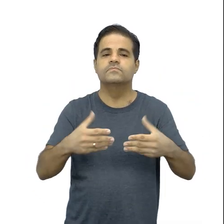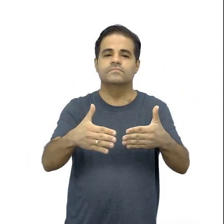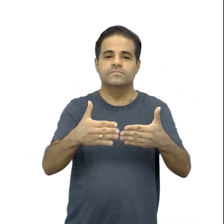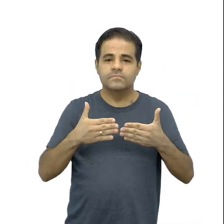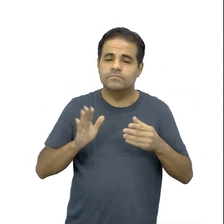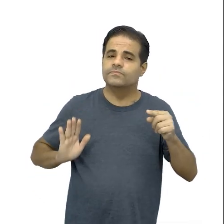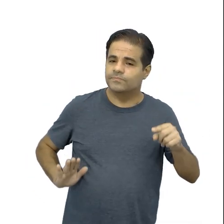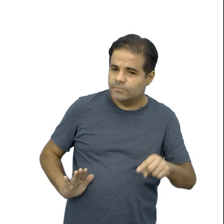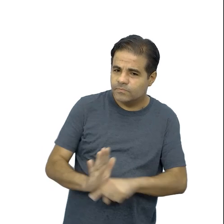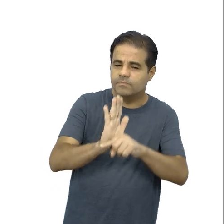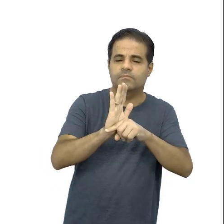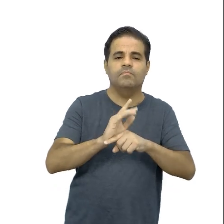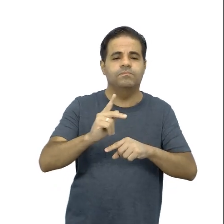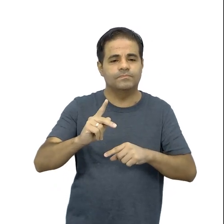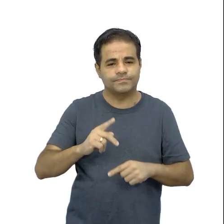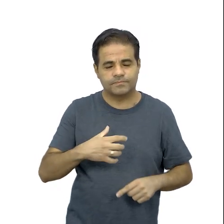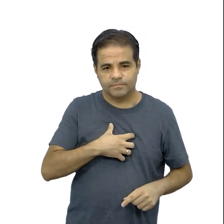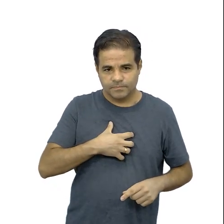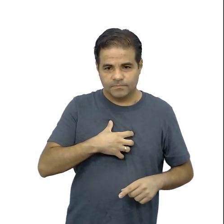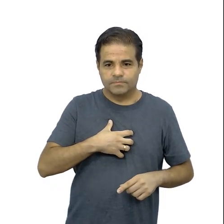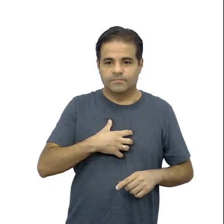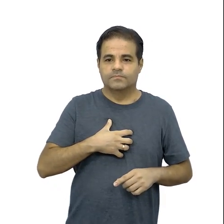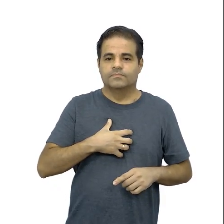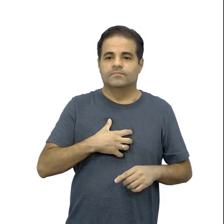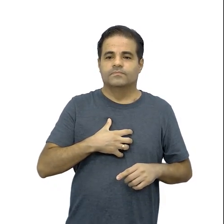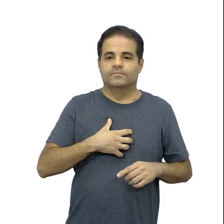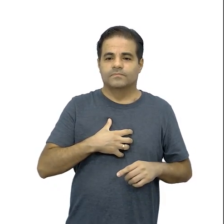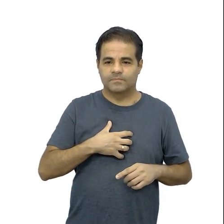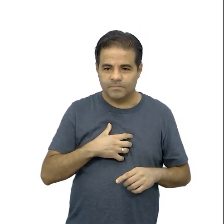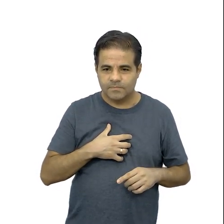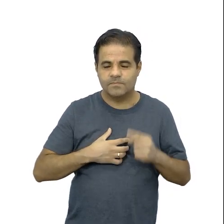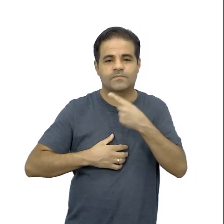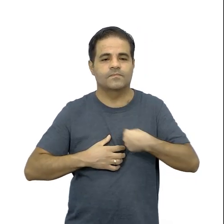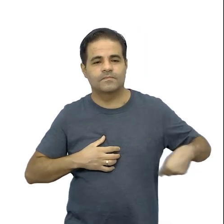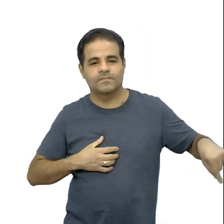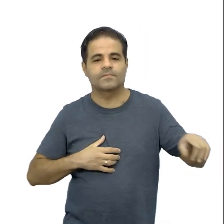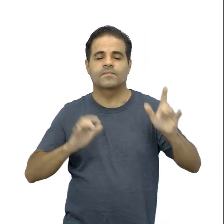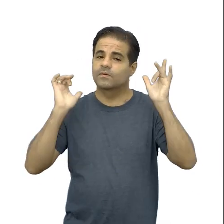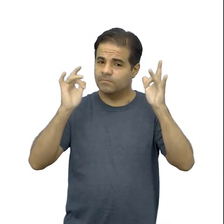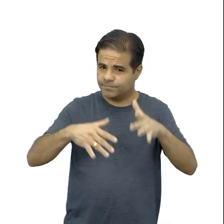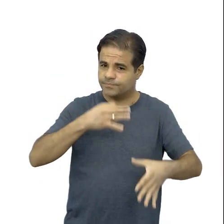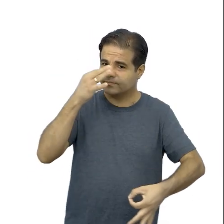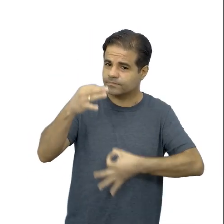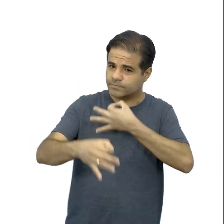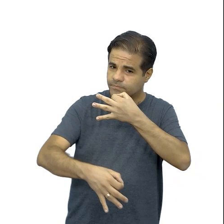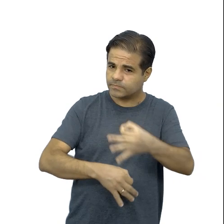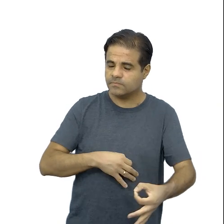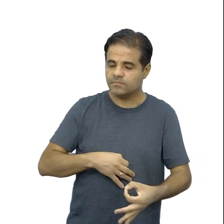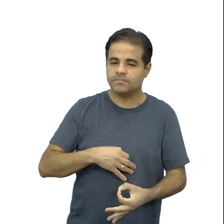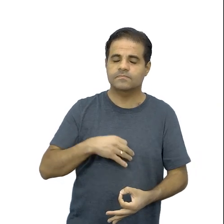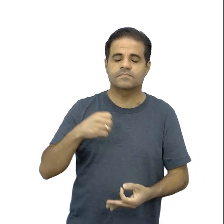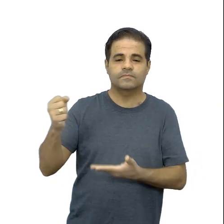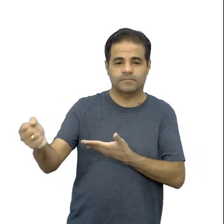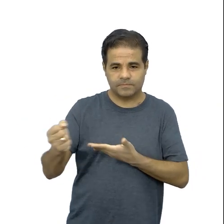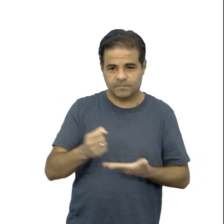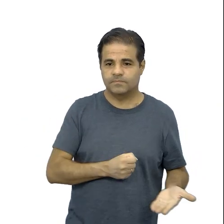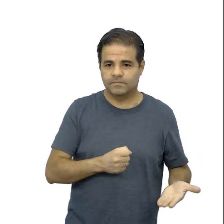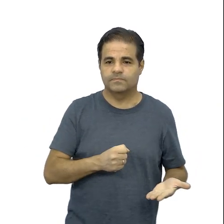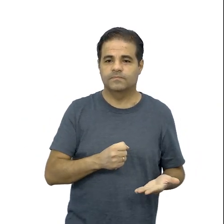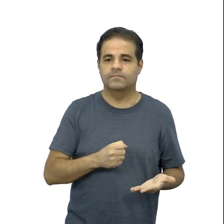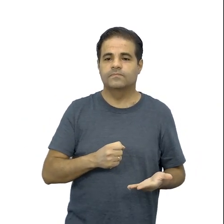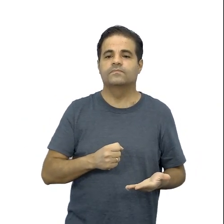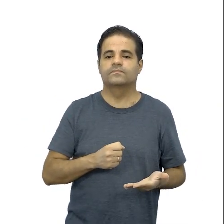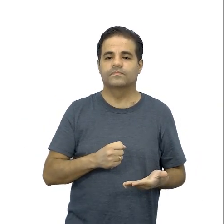favor, contribuam com as suas impressões sobre a nossa formação, que vocês deixem sugestões, tragam para nós,